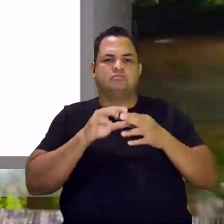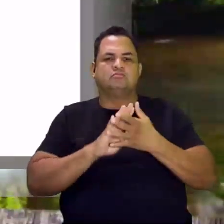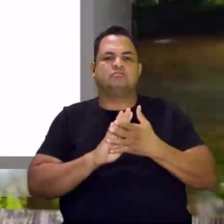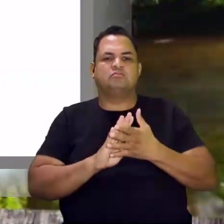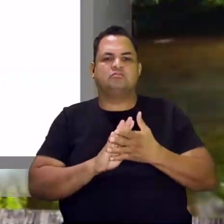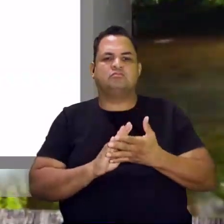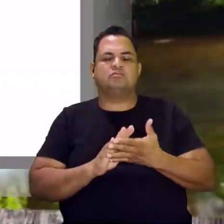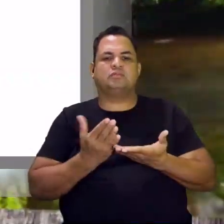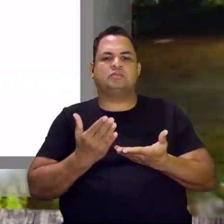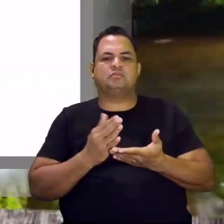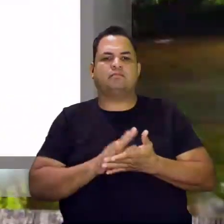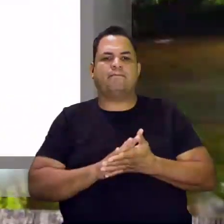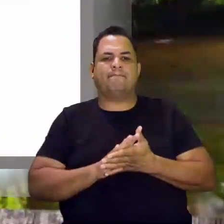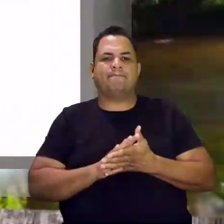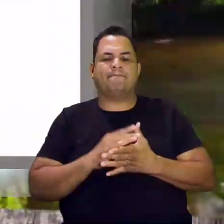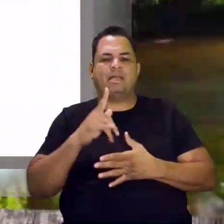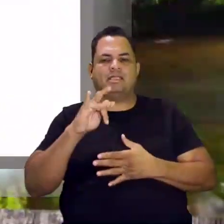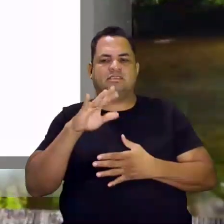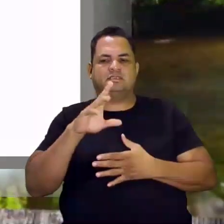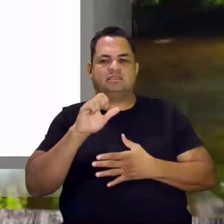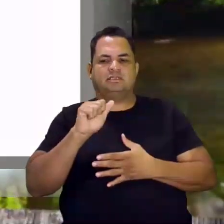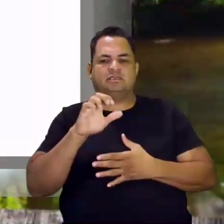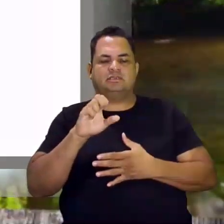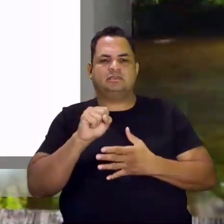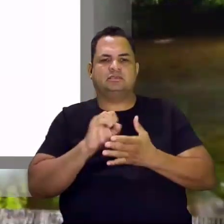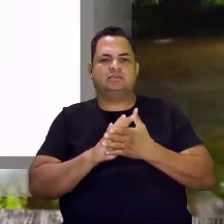parasitas intracelulares obrigatórios. E a gente vai